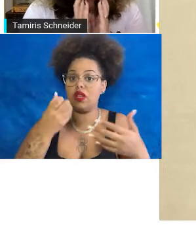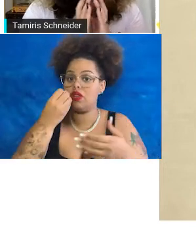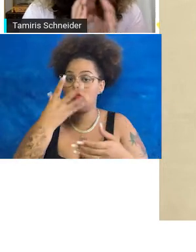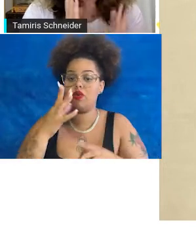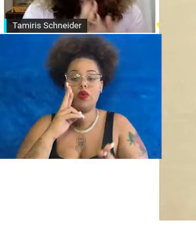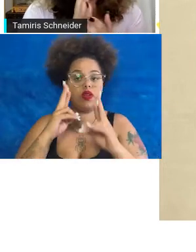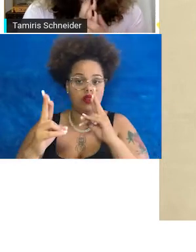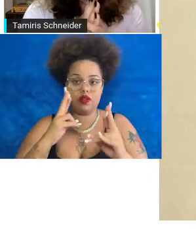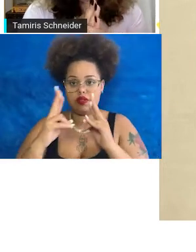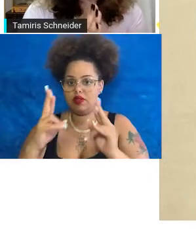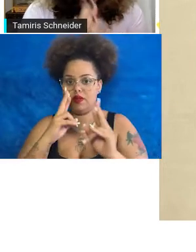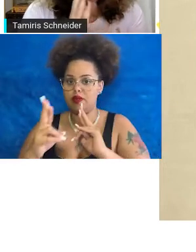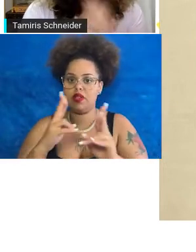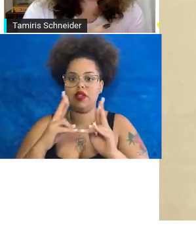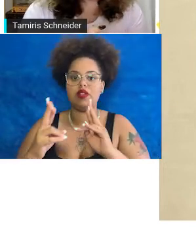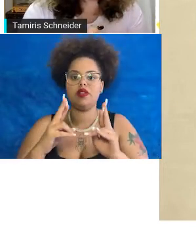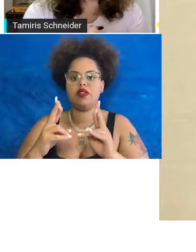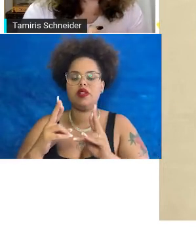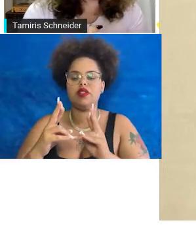relacionamento e esse